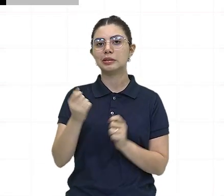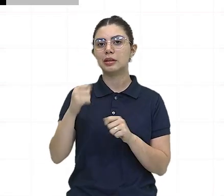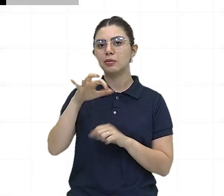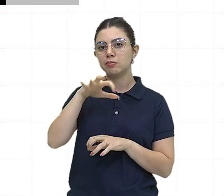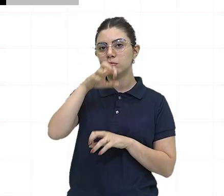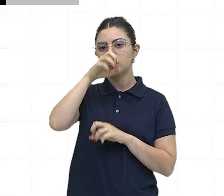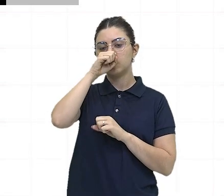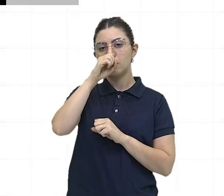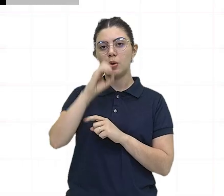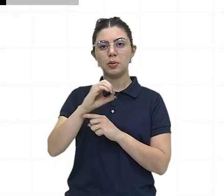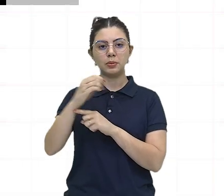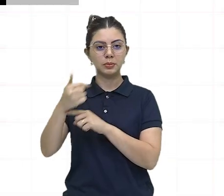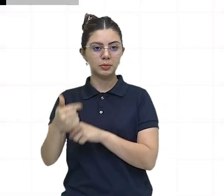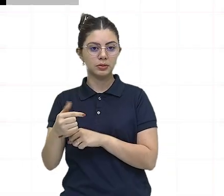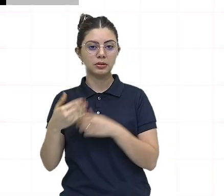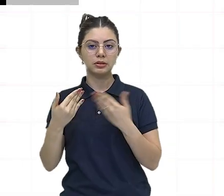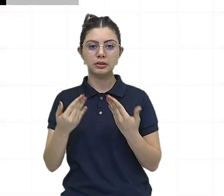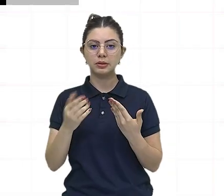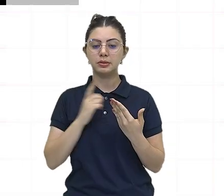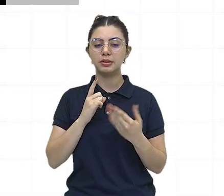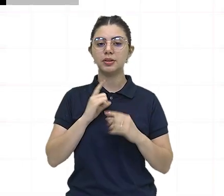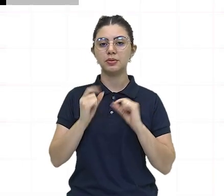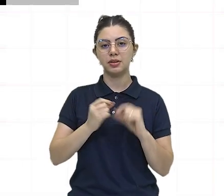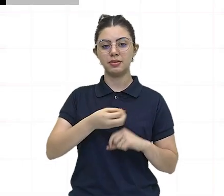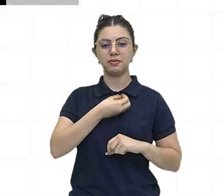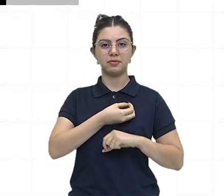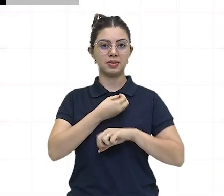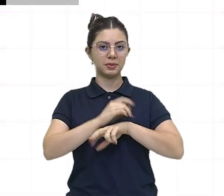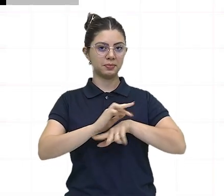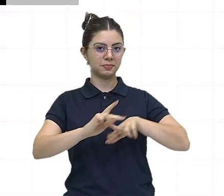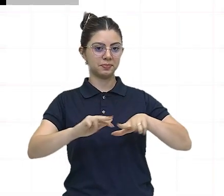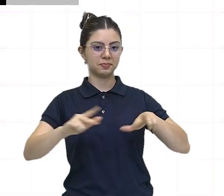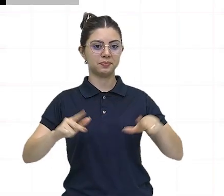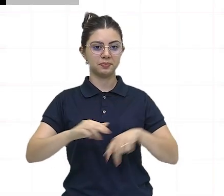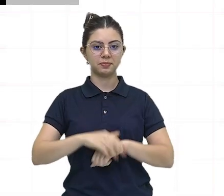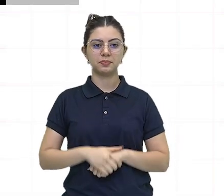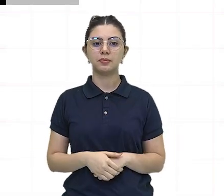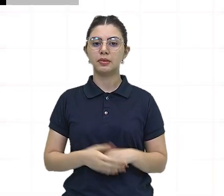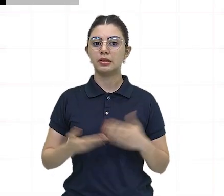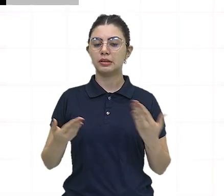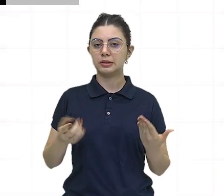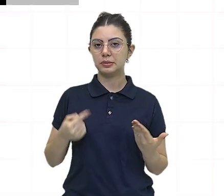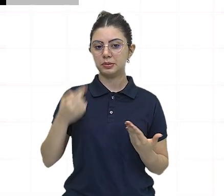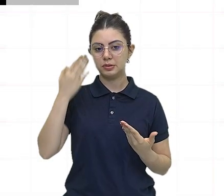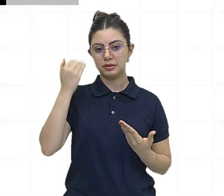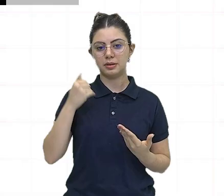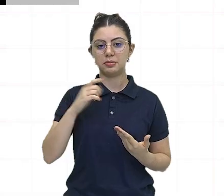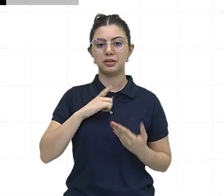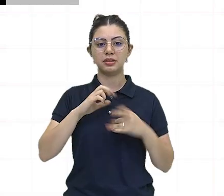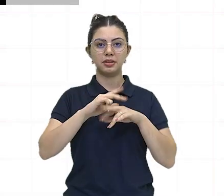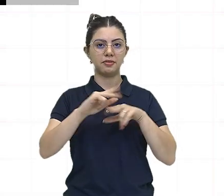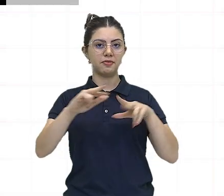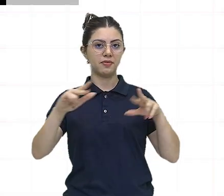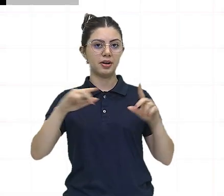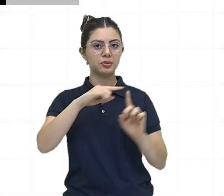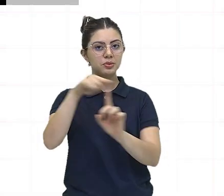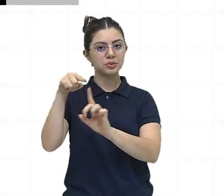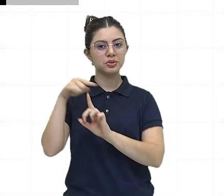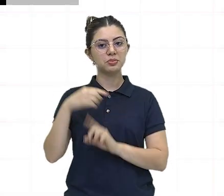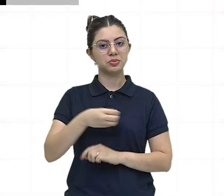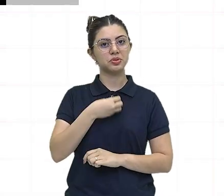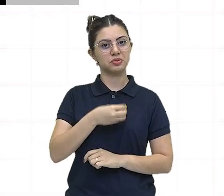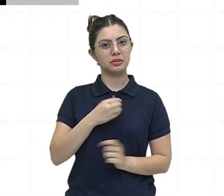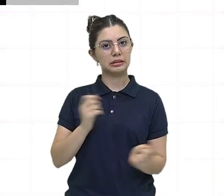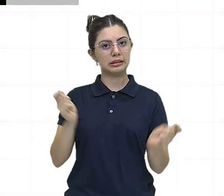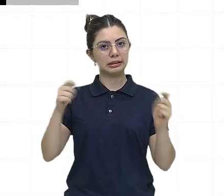uma diversidade de ecossistemas, suportando uma ampla variedade de formas de vida.